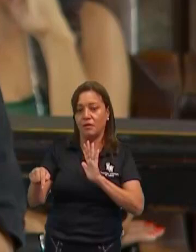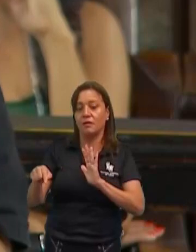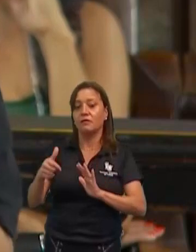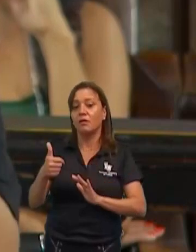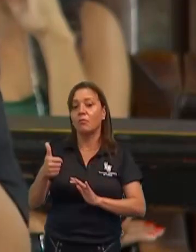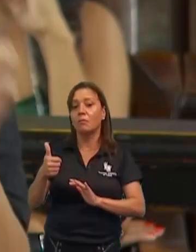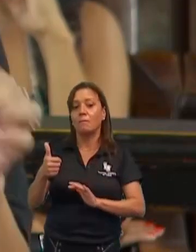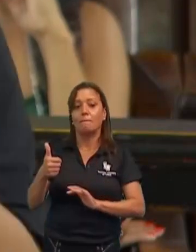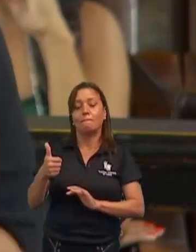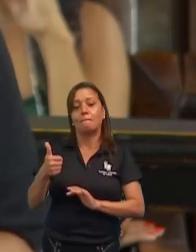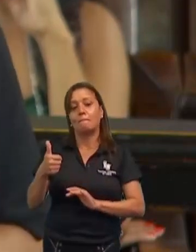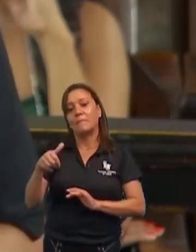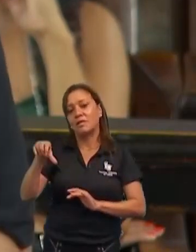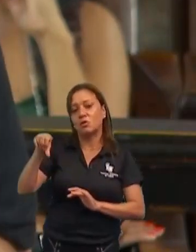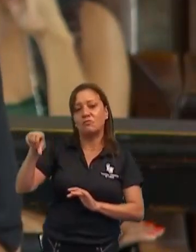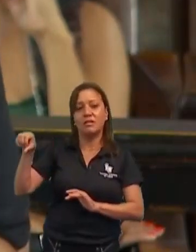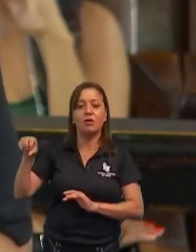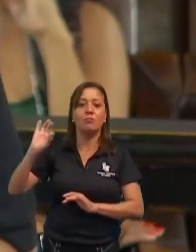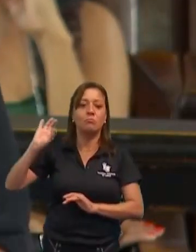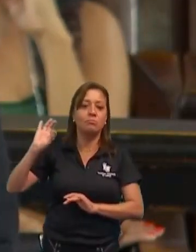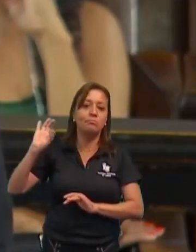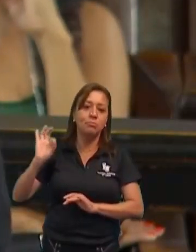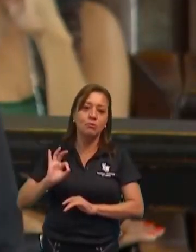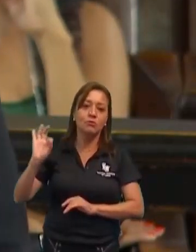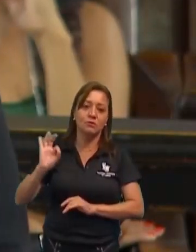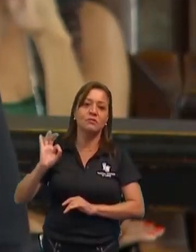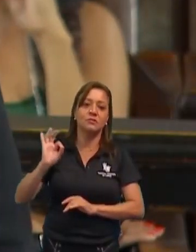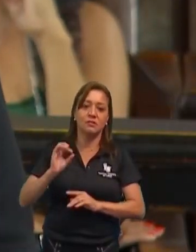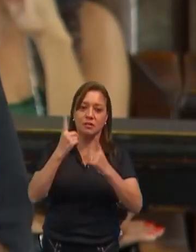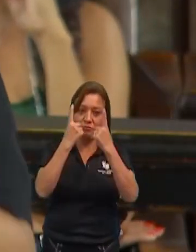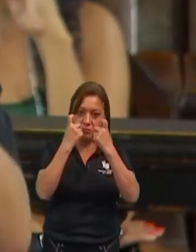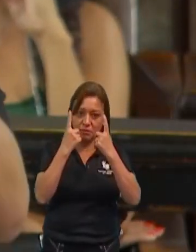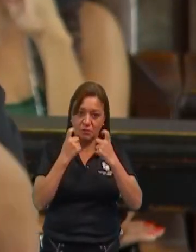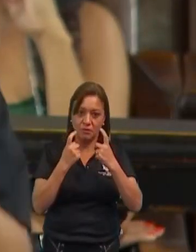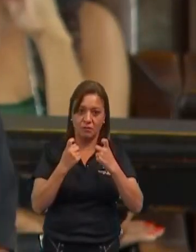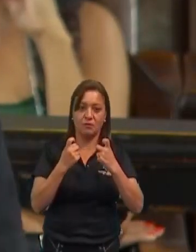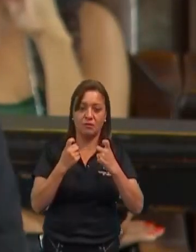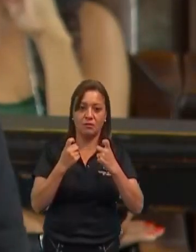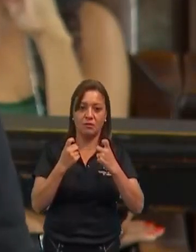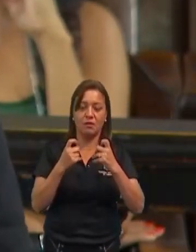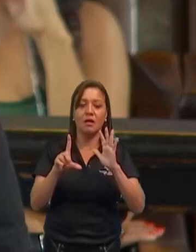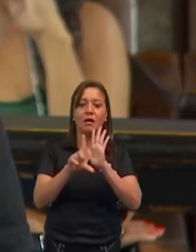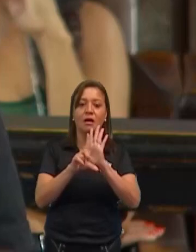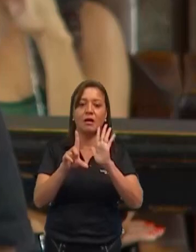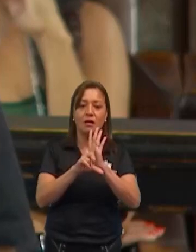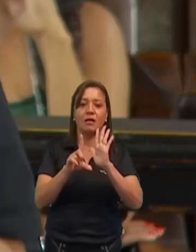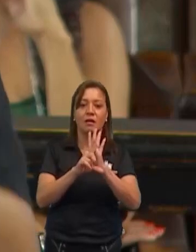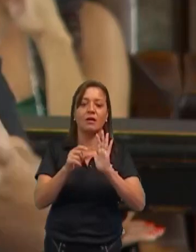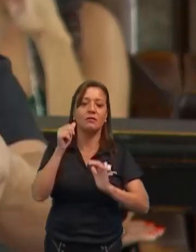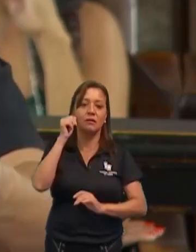nos crimes envolvidos na Lei Maria da Penha. Recentemente, nós tivemos um caso